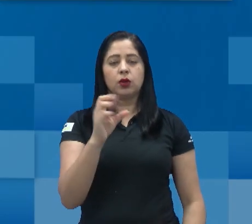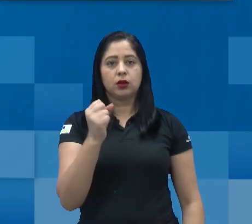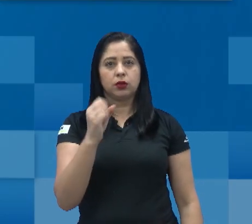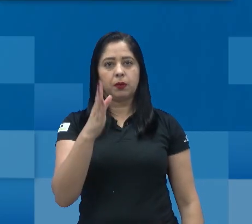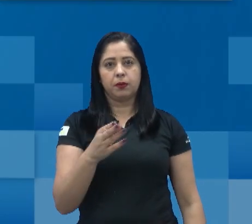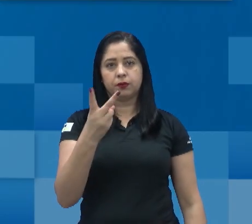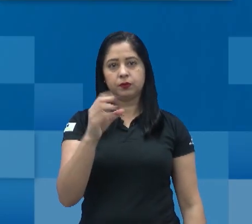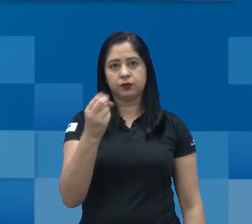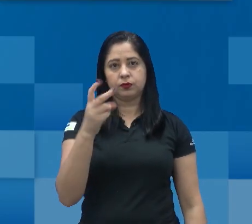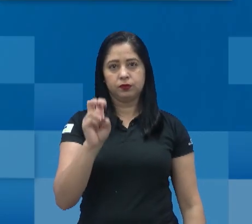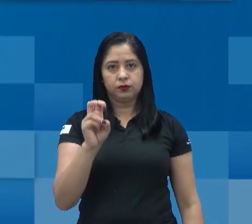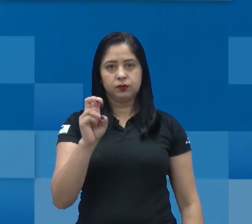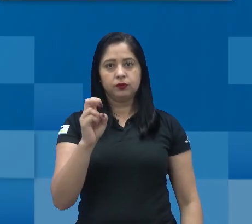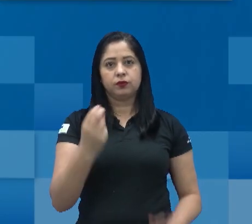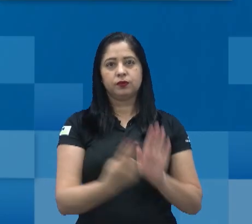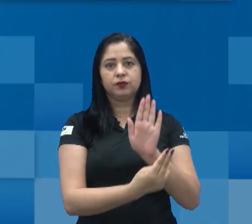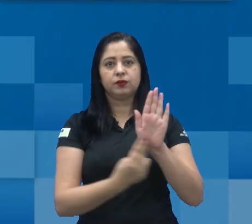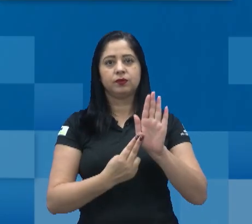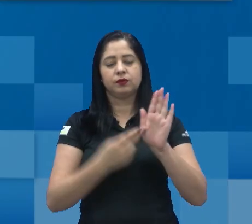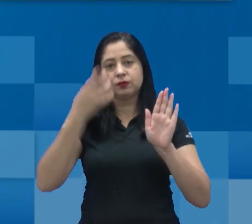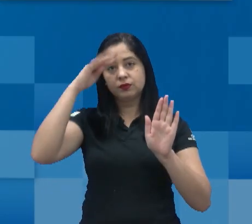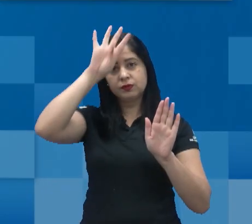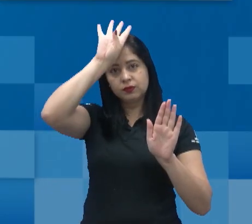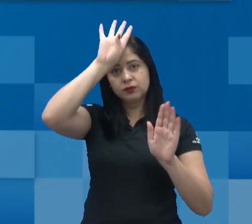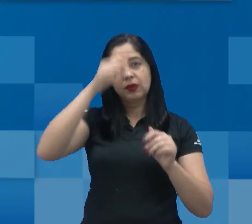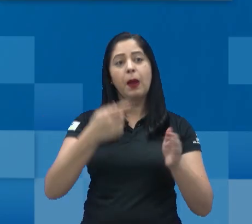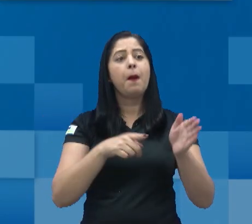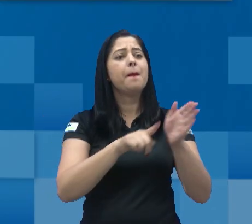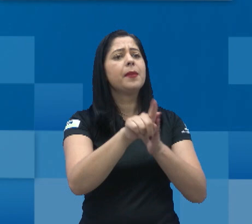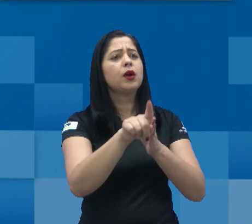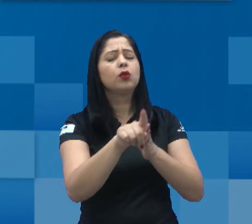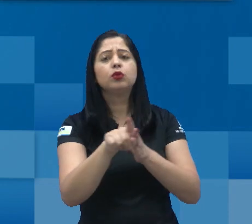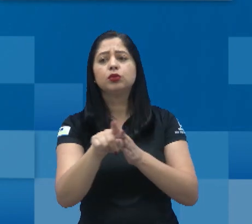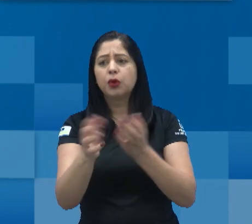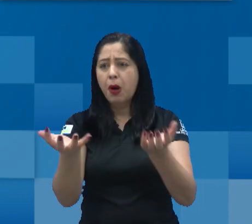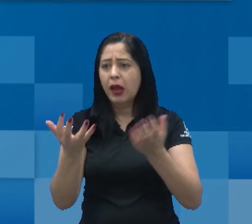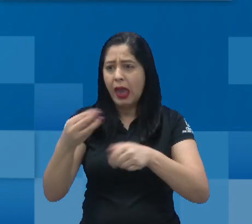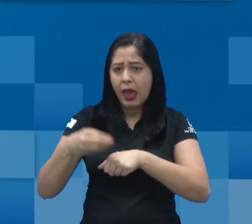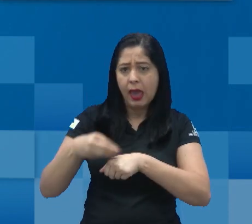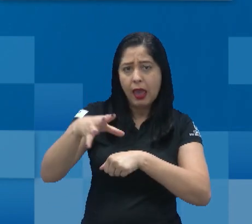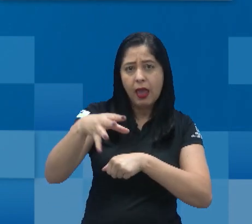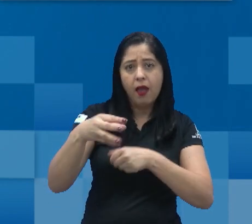1848/2025, autoria do vereador Sena. Consulta da liderança e desejo de caminhar ao voto.